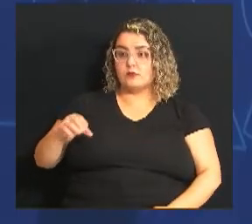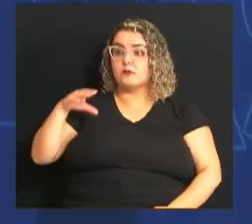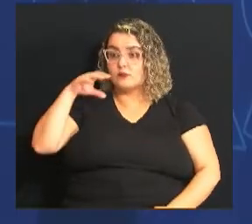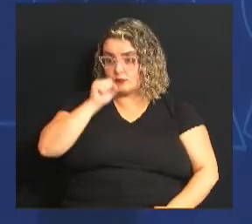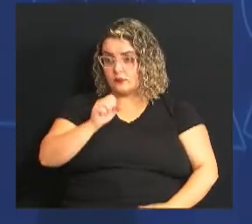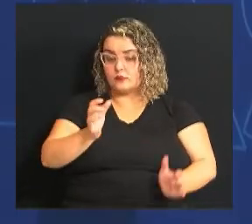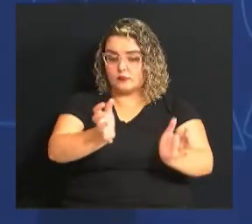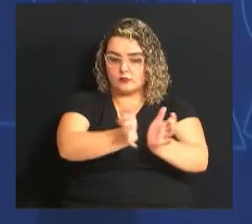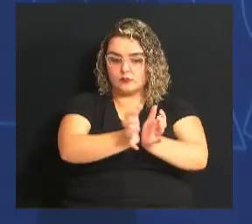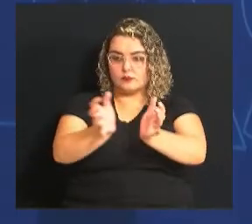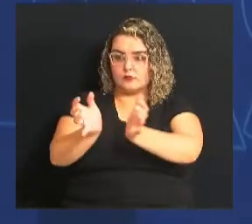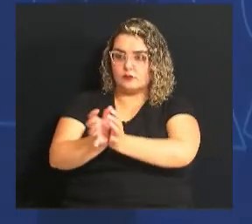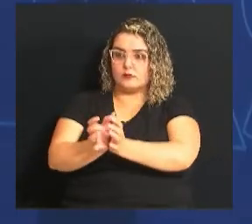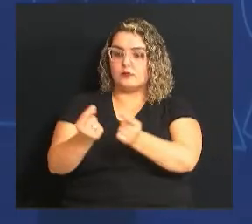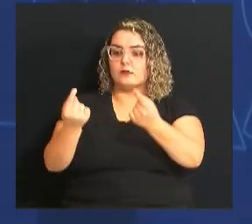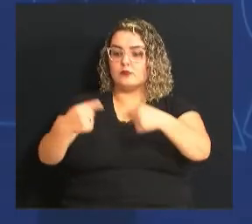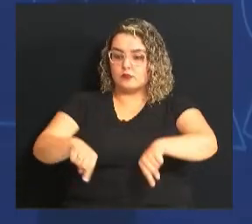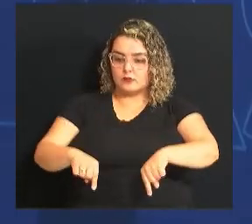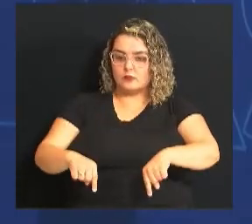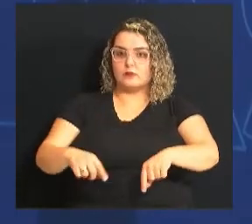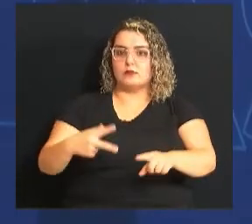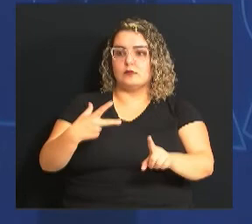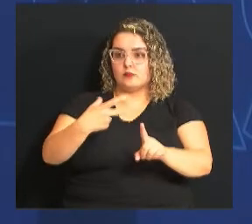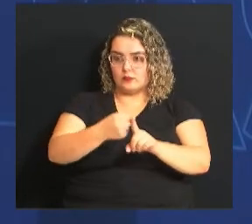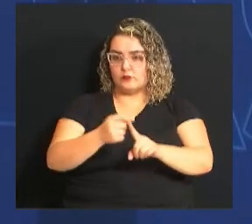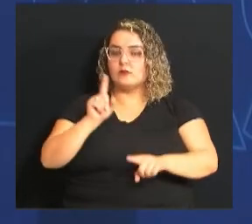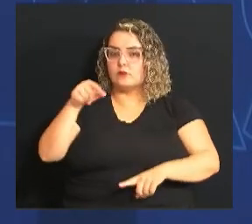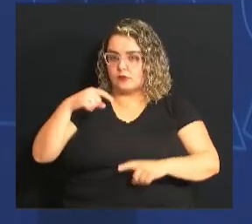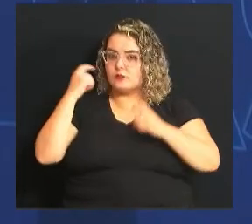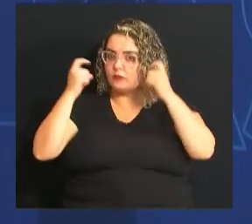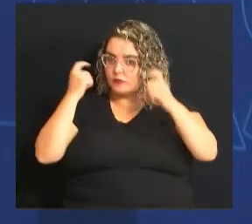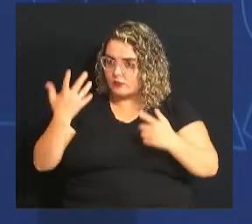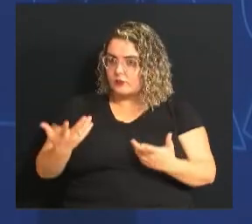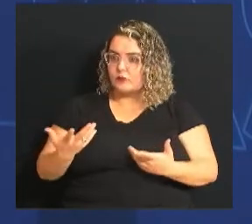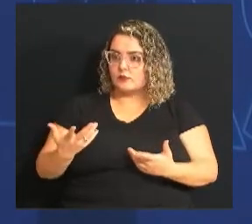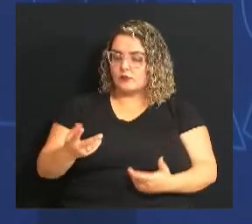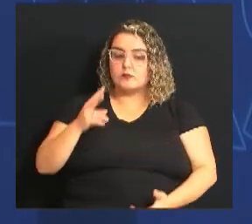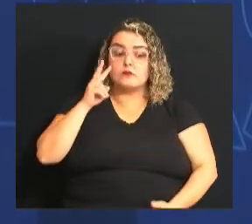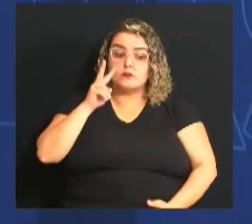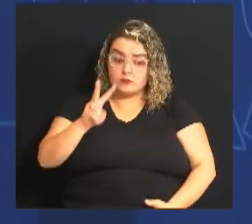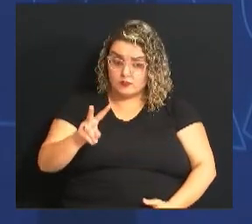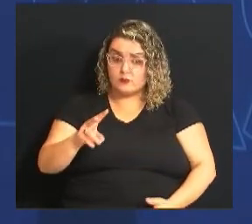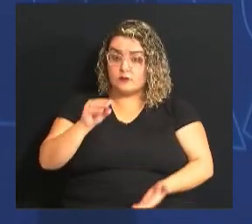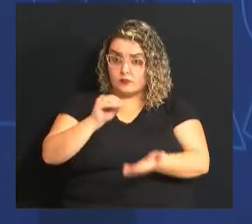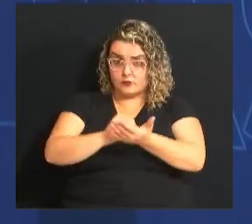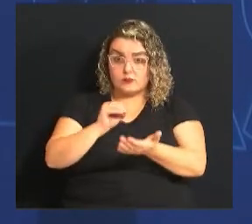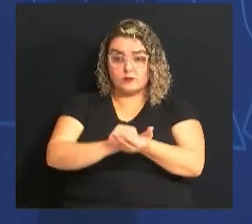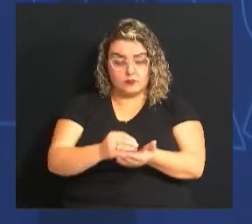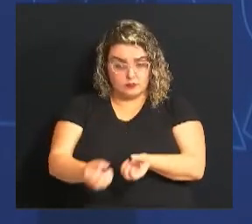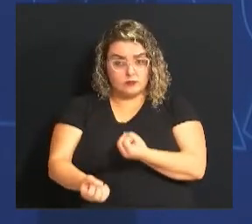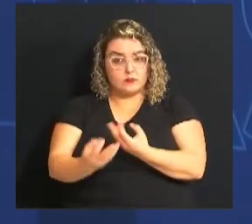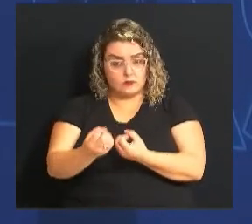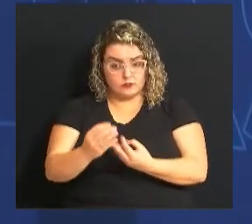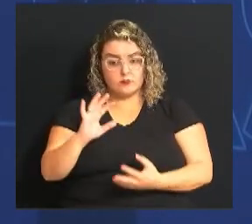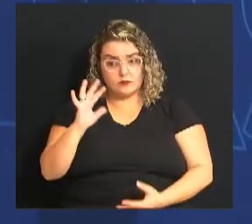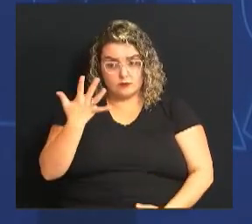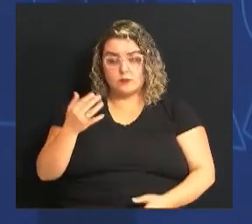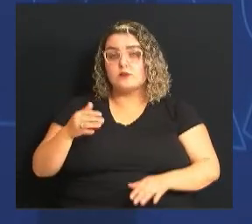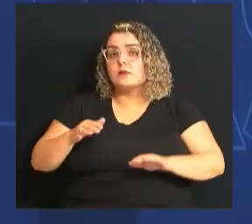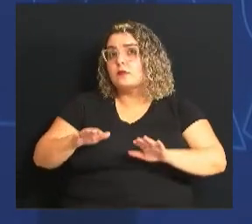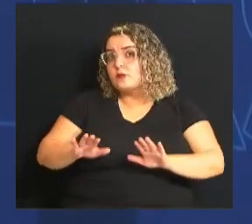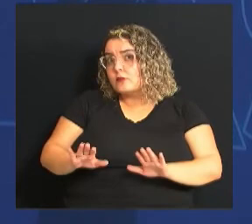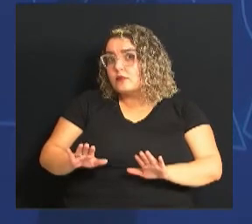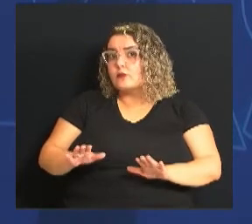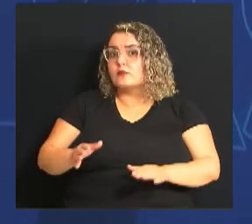grupos anti-vacina ainda são uma preocupação? Ainda se vê muita desinformação acontecendo ou isso está ficando